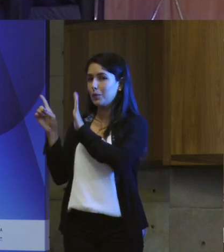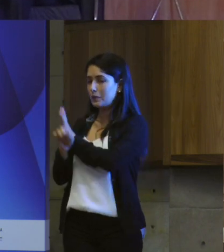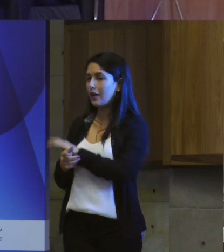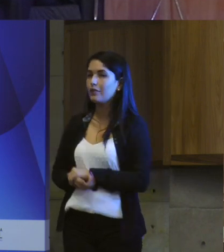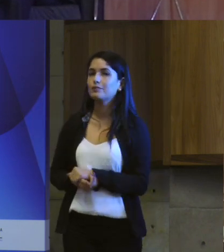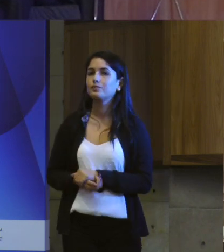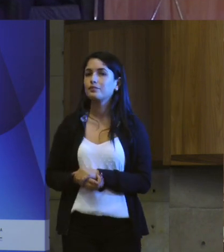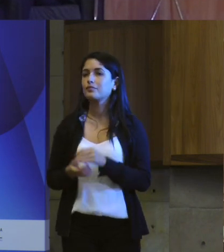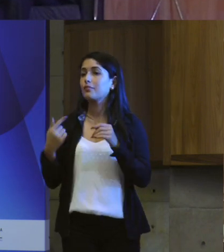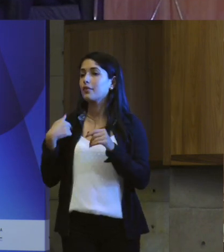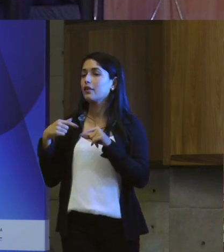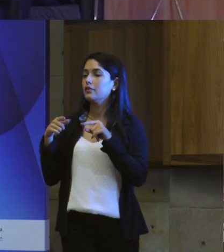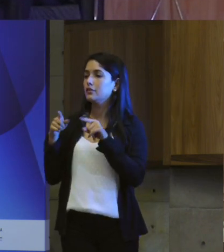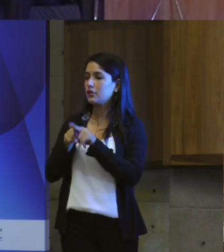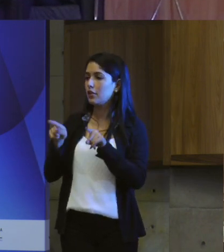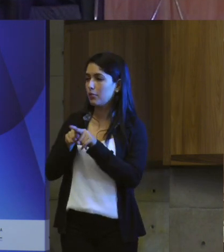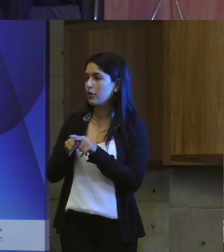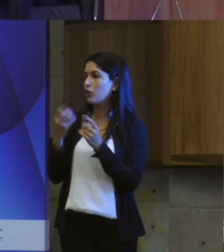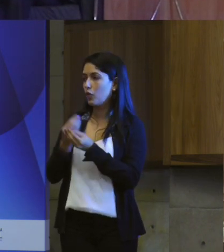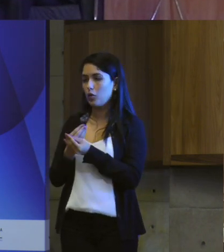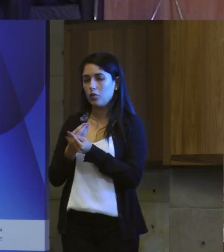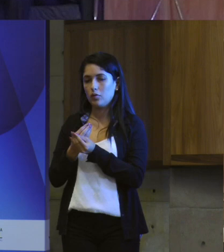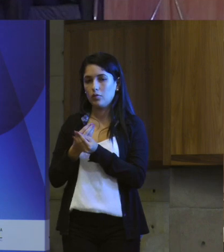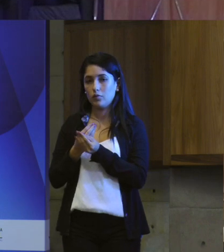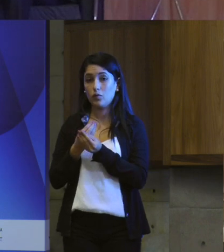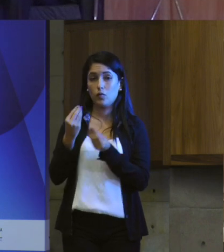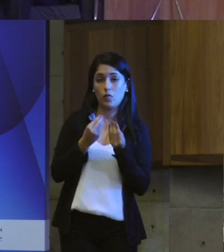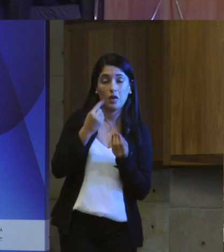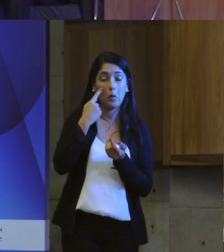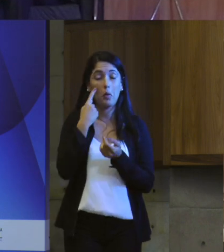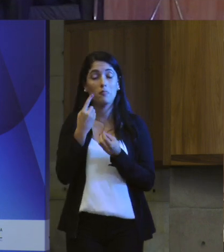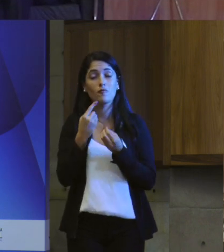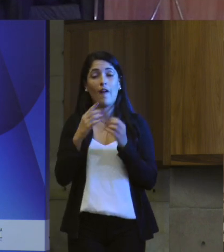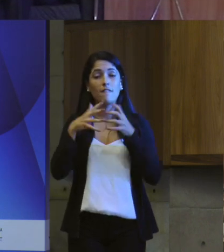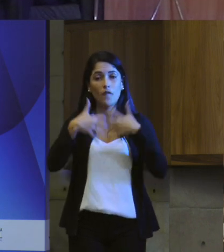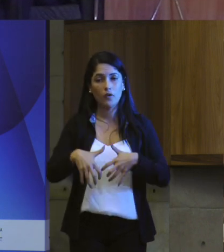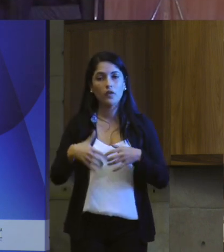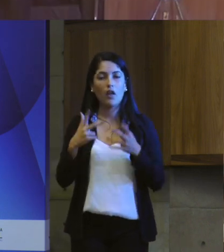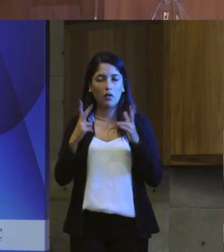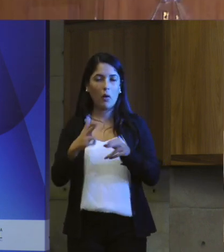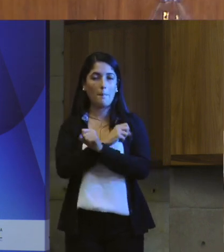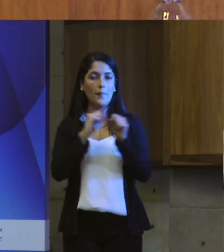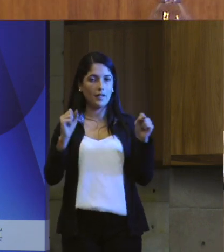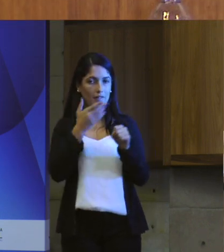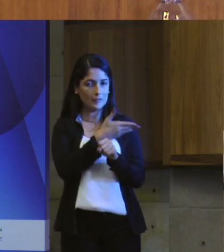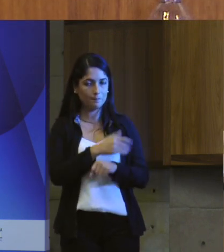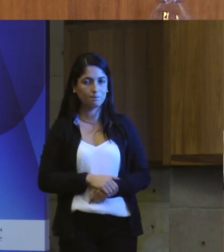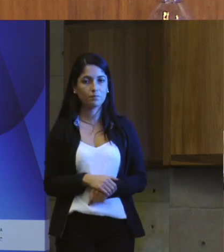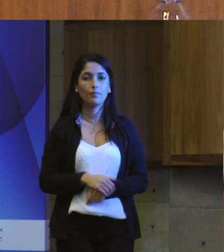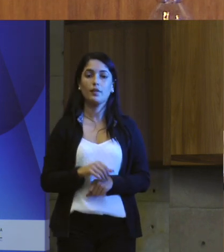vou passar então a apresentação vamos como funcionar como se como fizemos é pela manhã